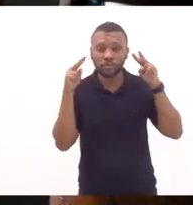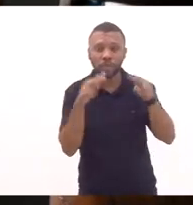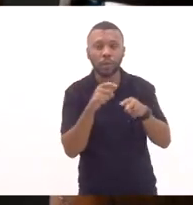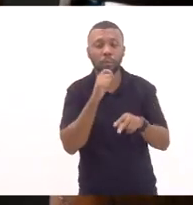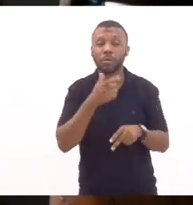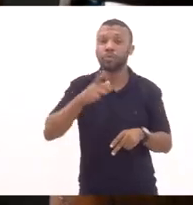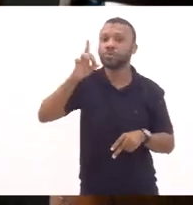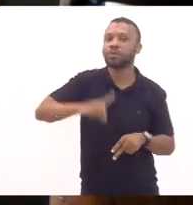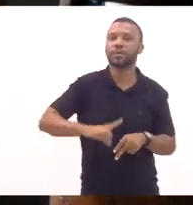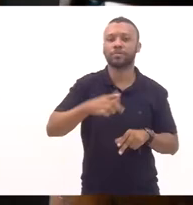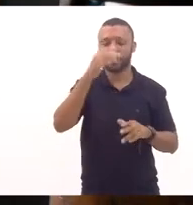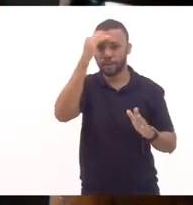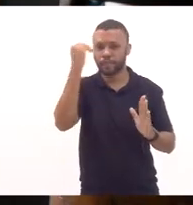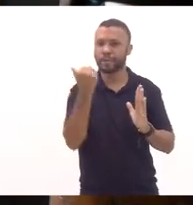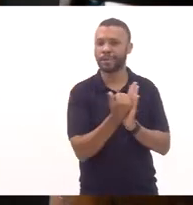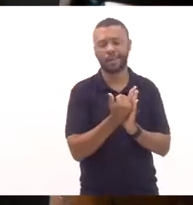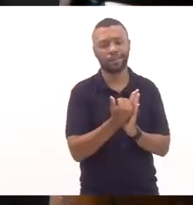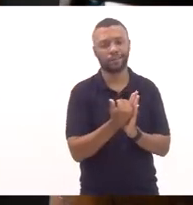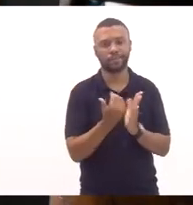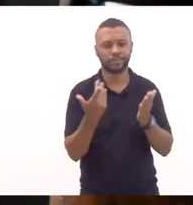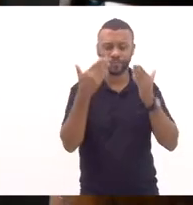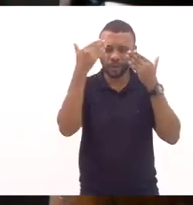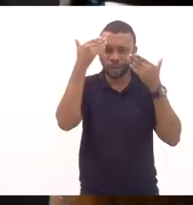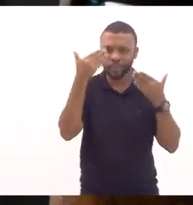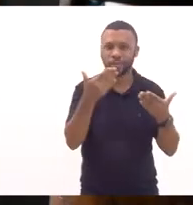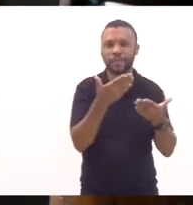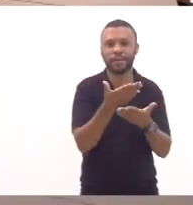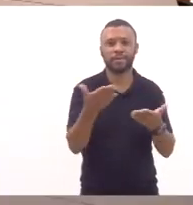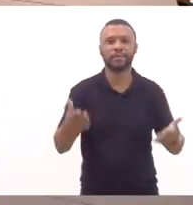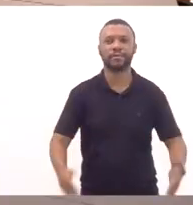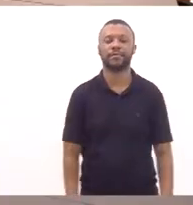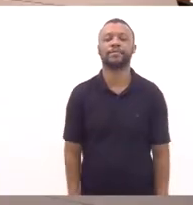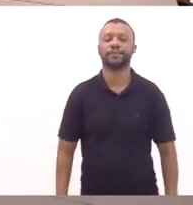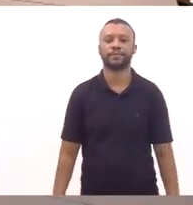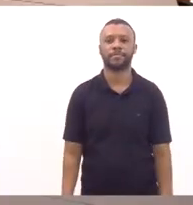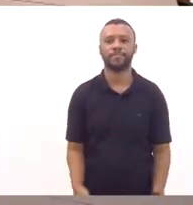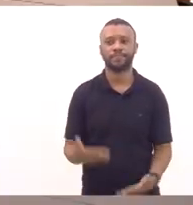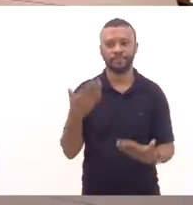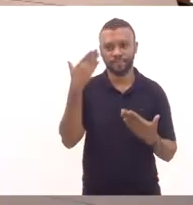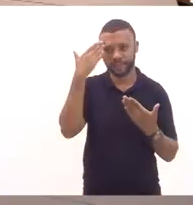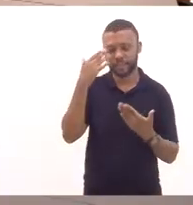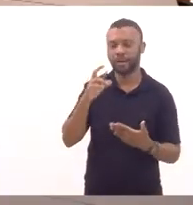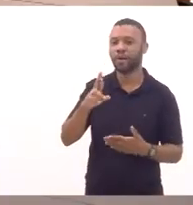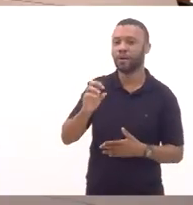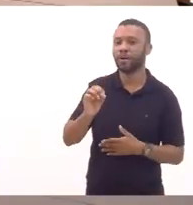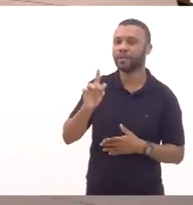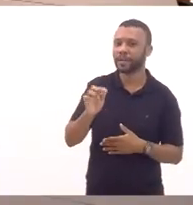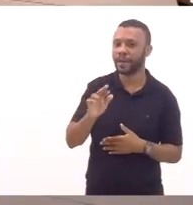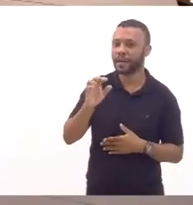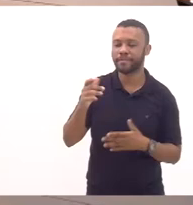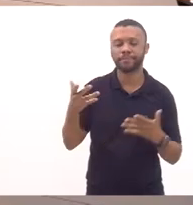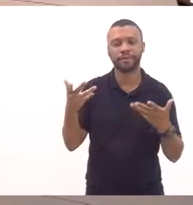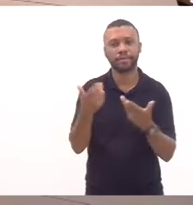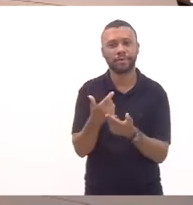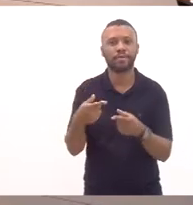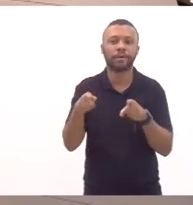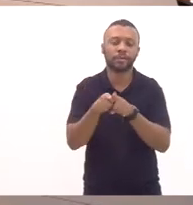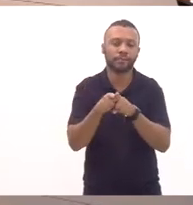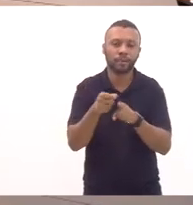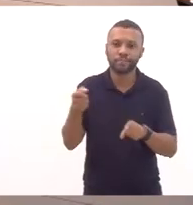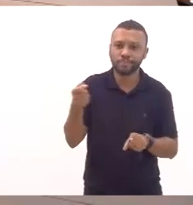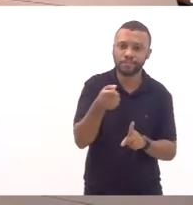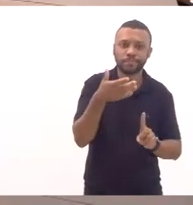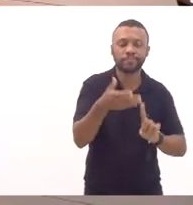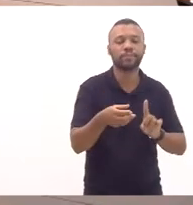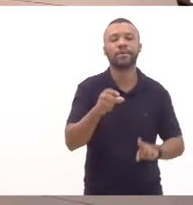direitos respeitados. Muito obrigada a todos. Obrigada, Rogéria, maravilhosa demais. Eu passo imediatamente para o